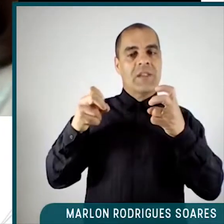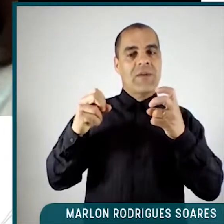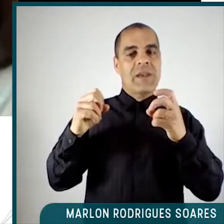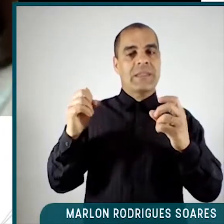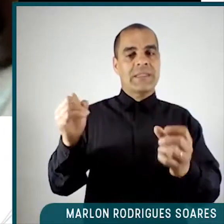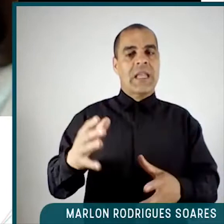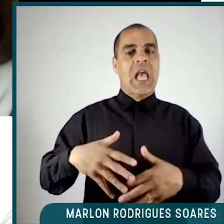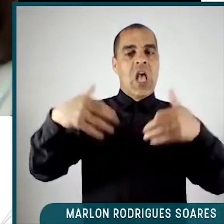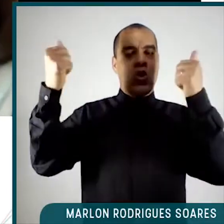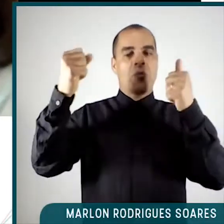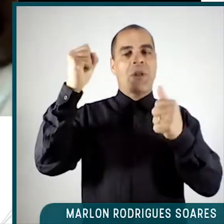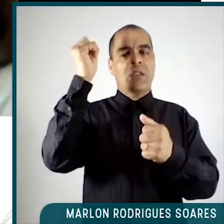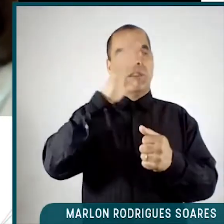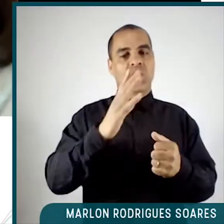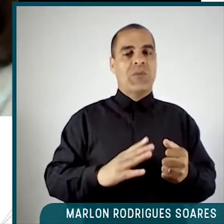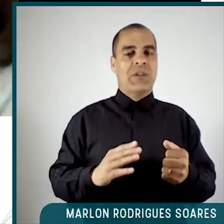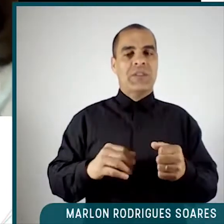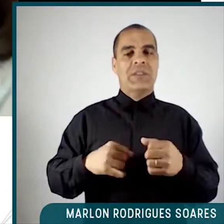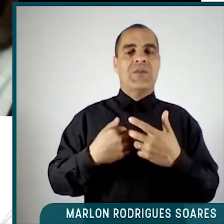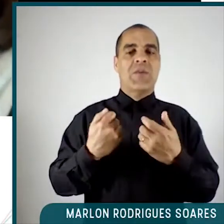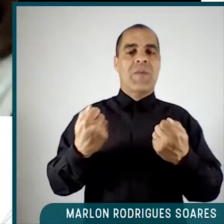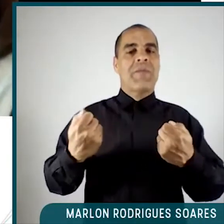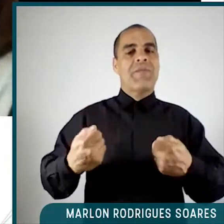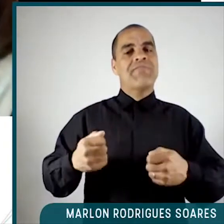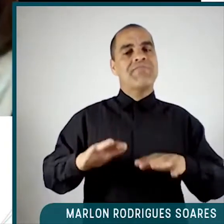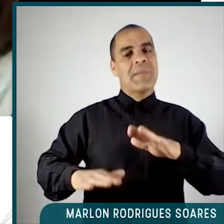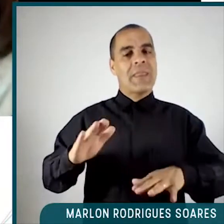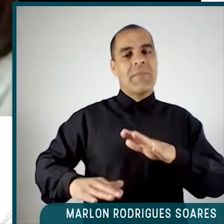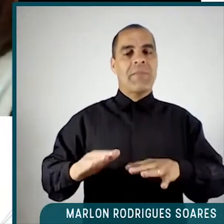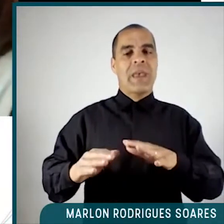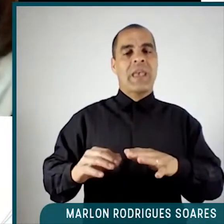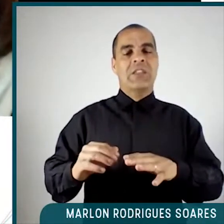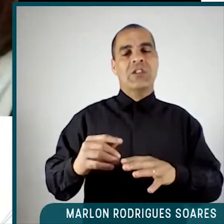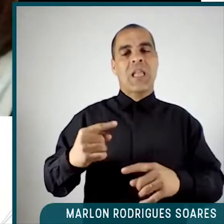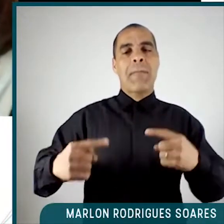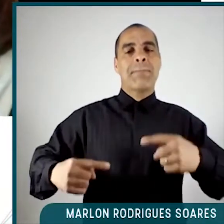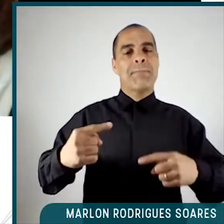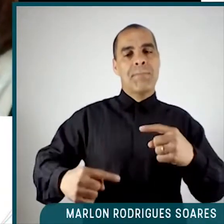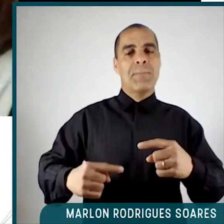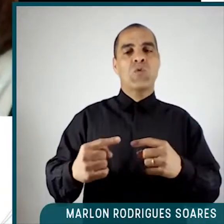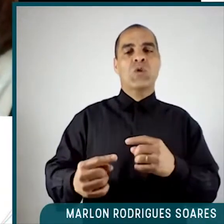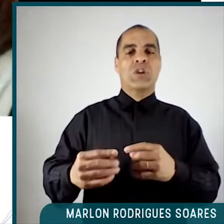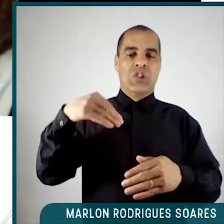ela depende dos desenvolvimentos da política interna, ou seja,